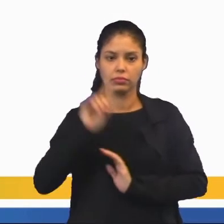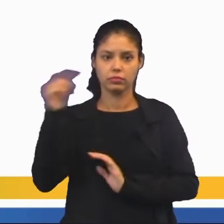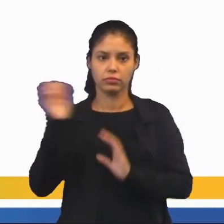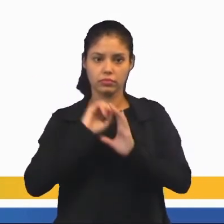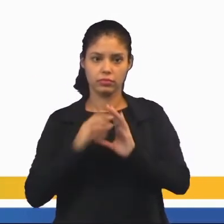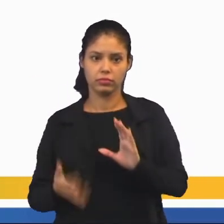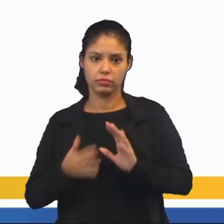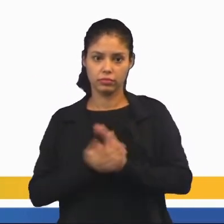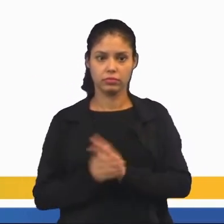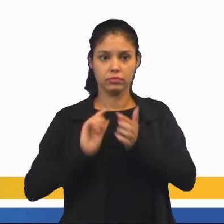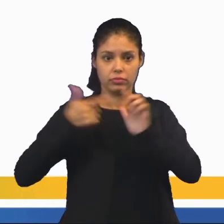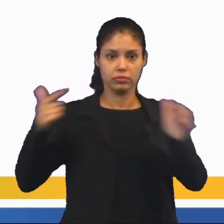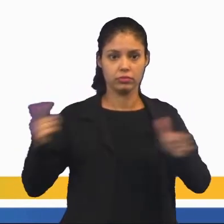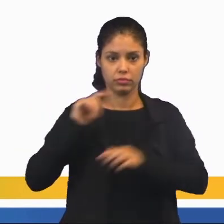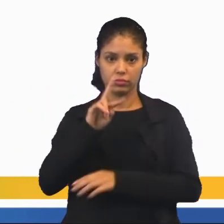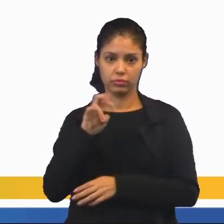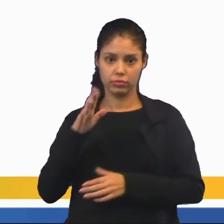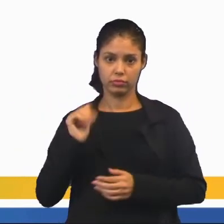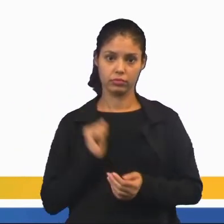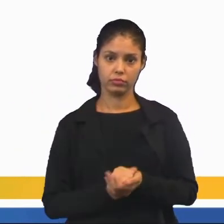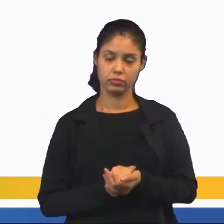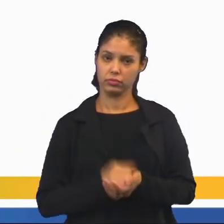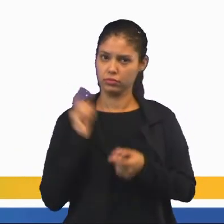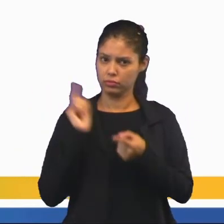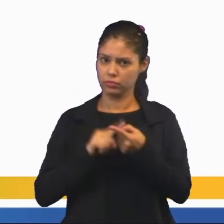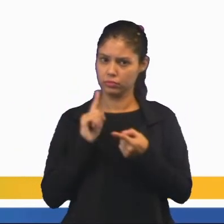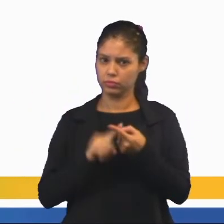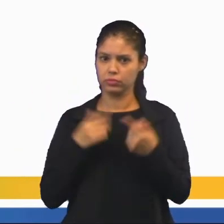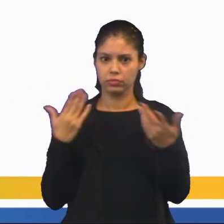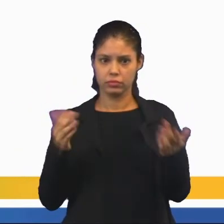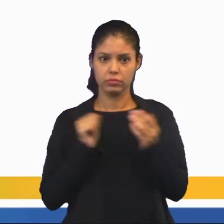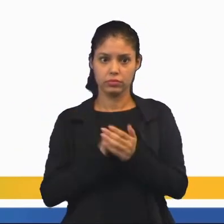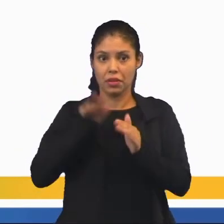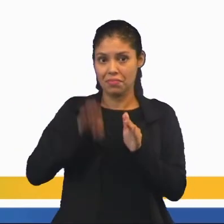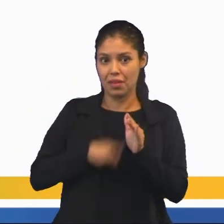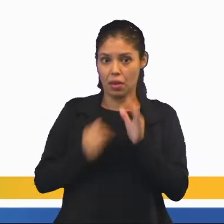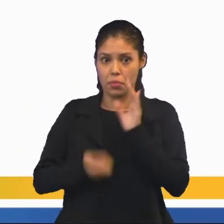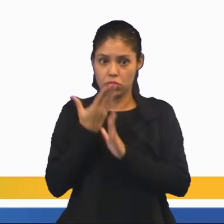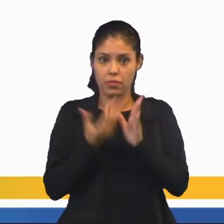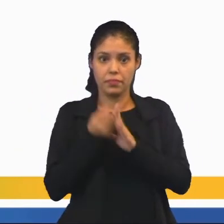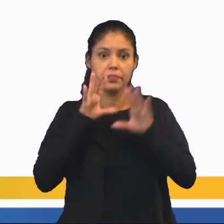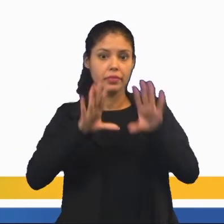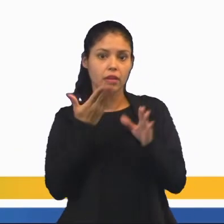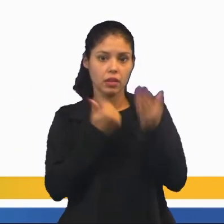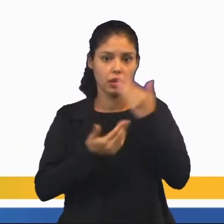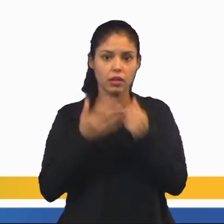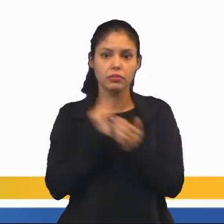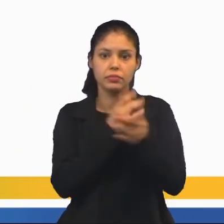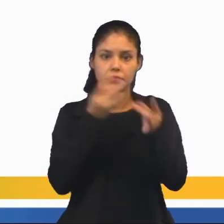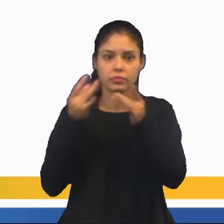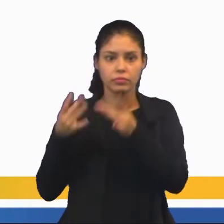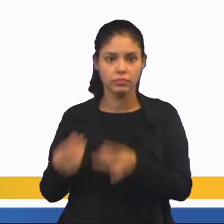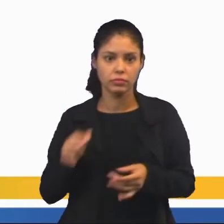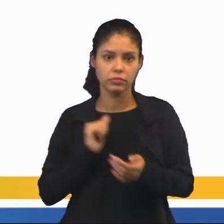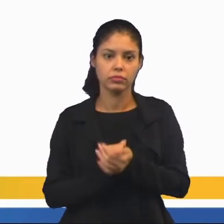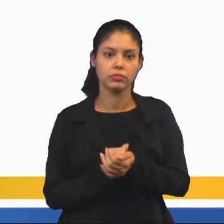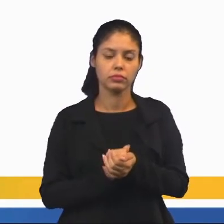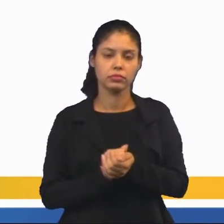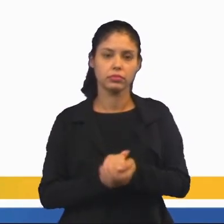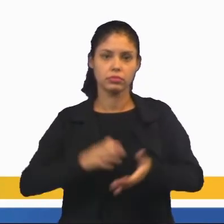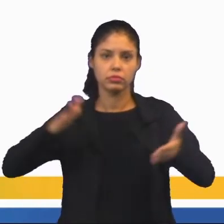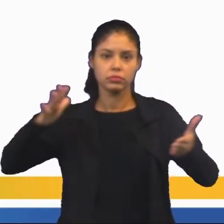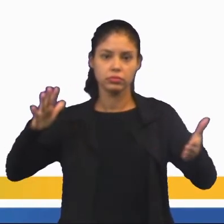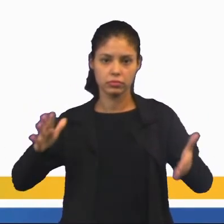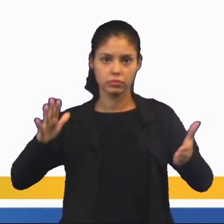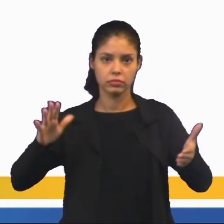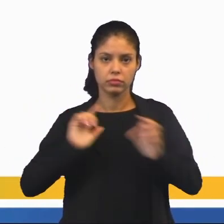próxima característica, que é tamanhos gigantes, né? Por seu custo baixo de produção, esses alimentos são